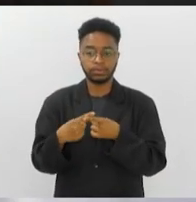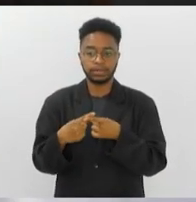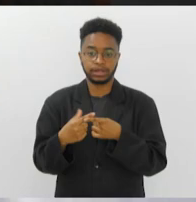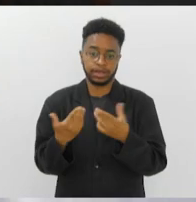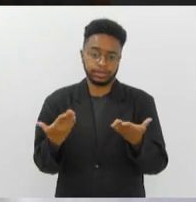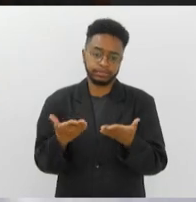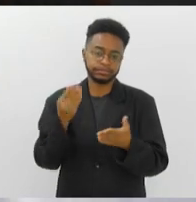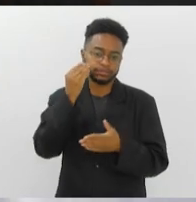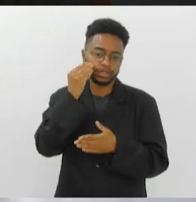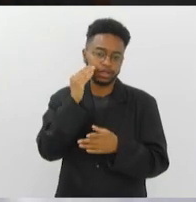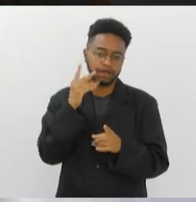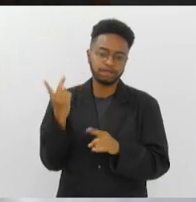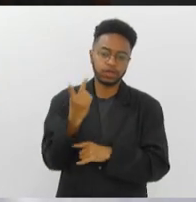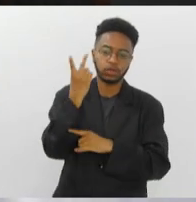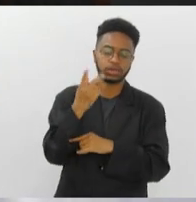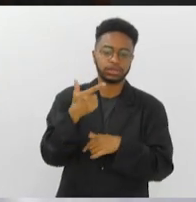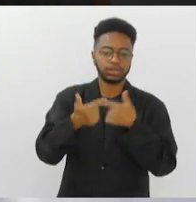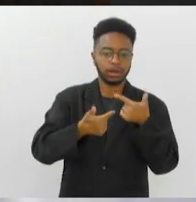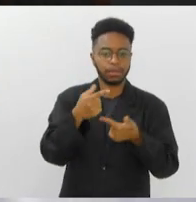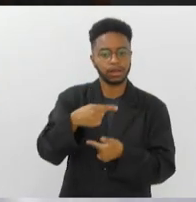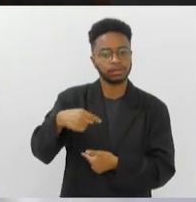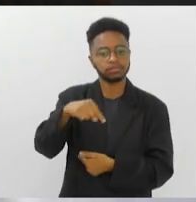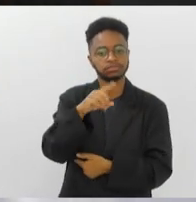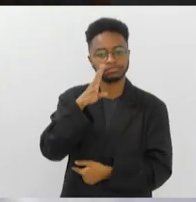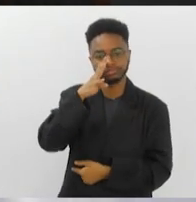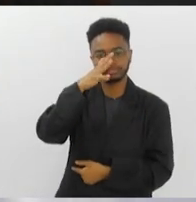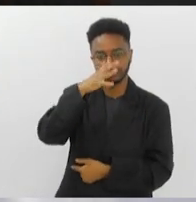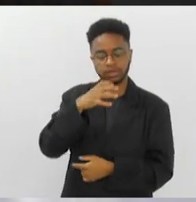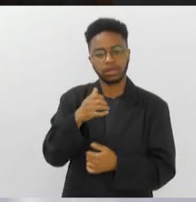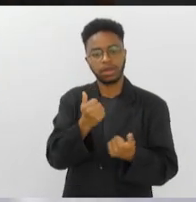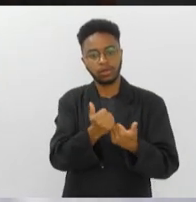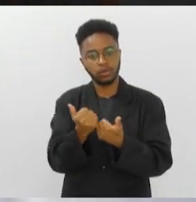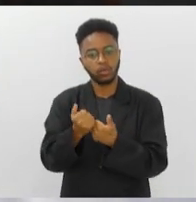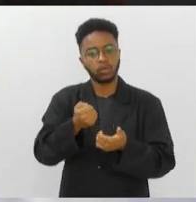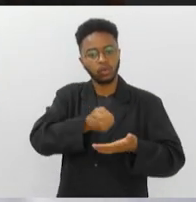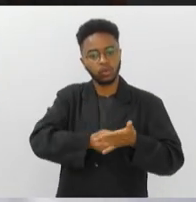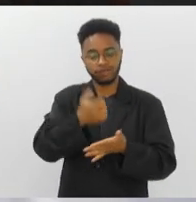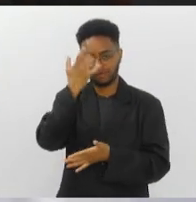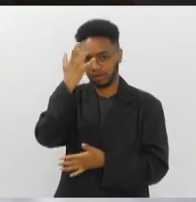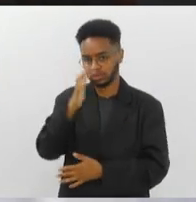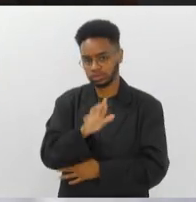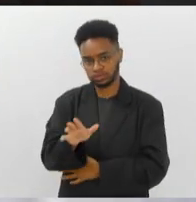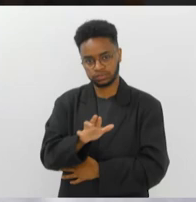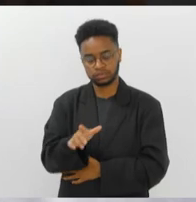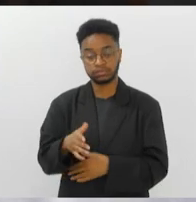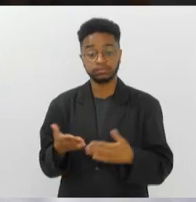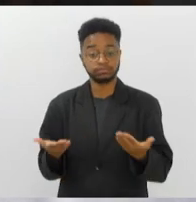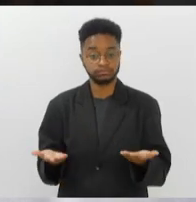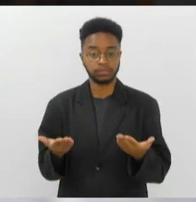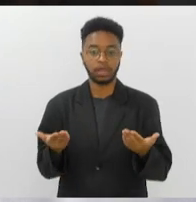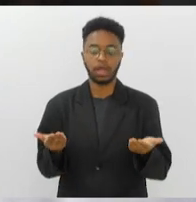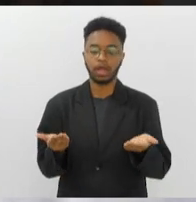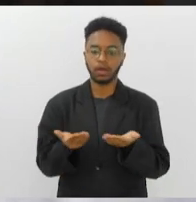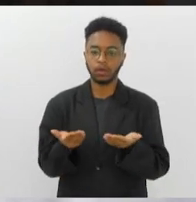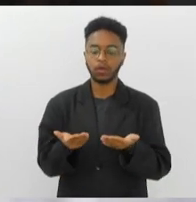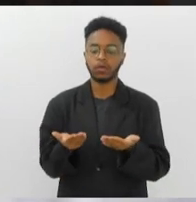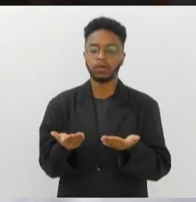tentar reconhecer esse trabalho de resistência, de fortalecimento, de luta, e que não é fácil. Então, agora, para